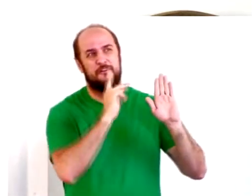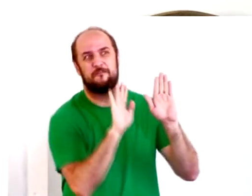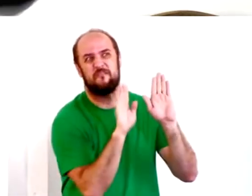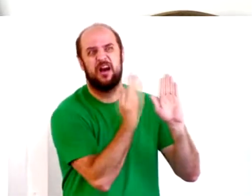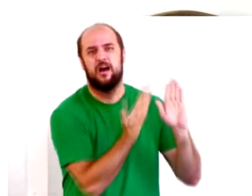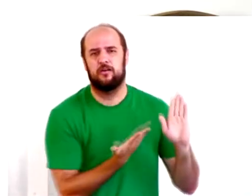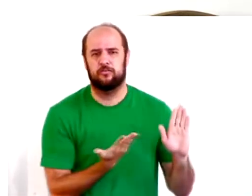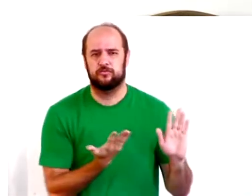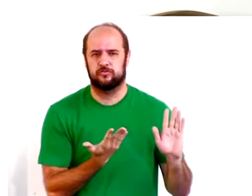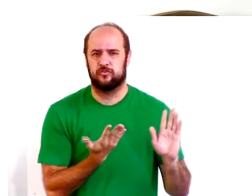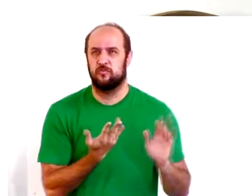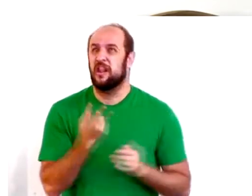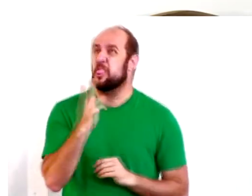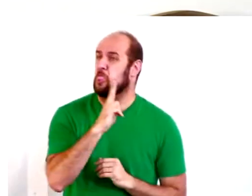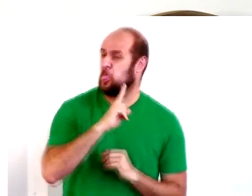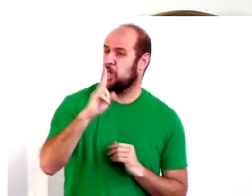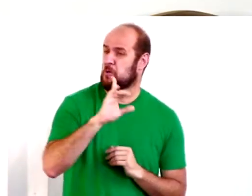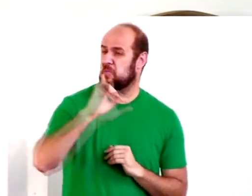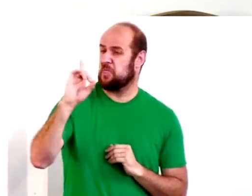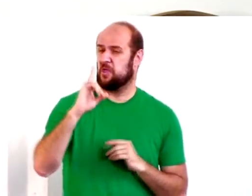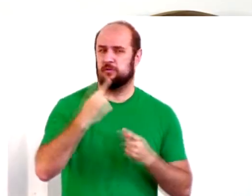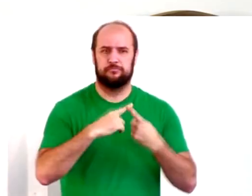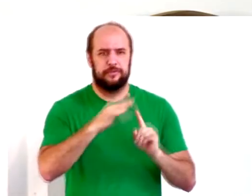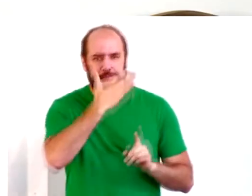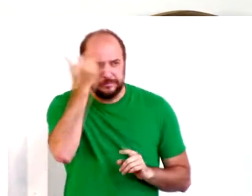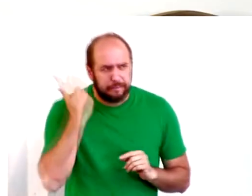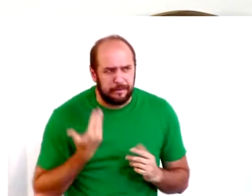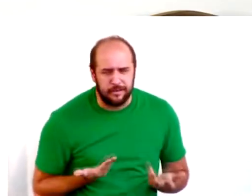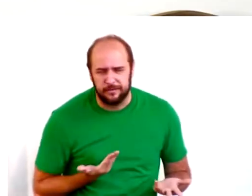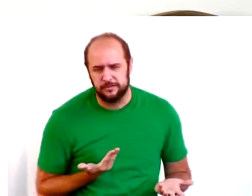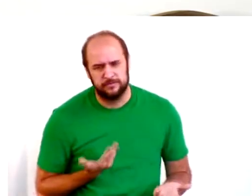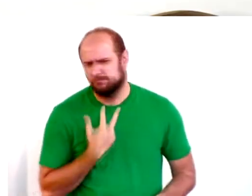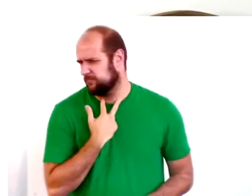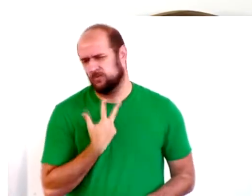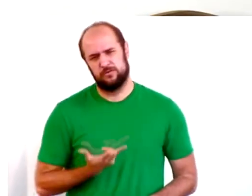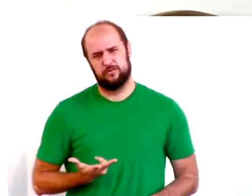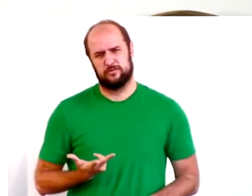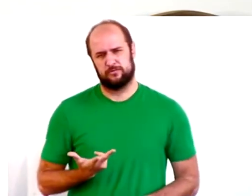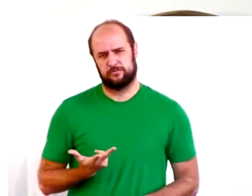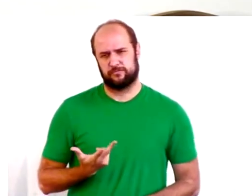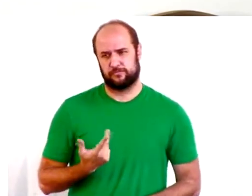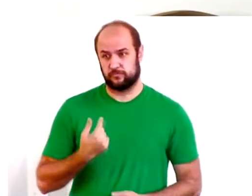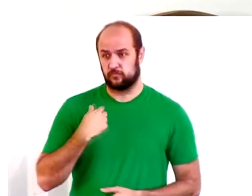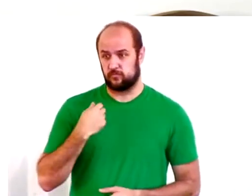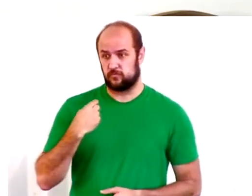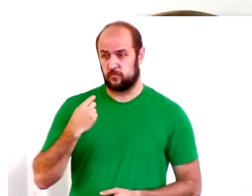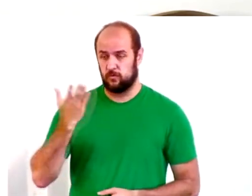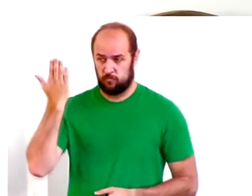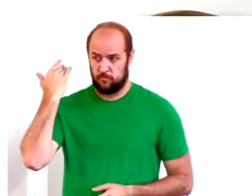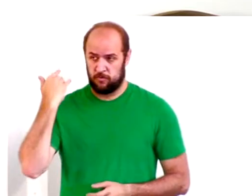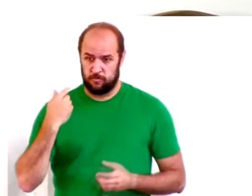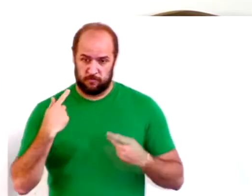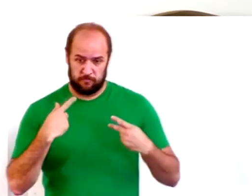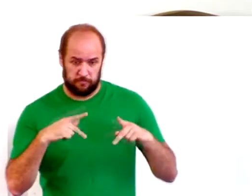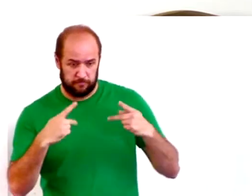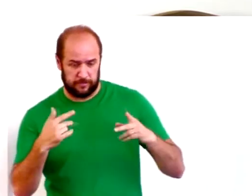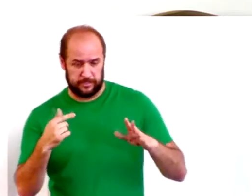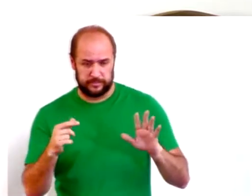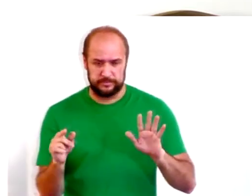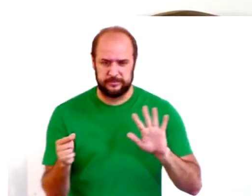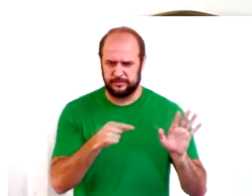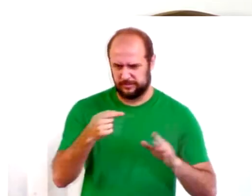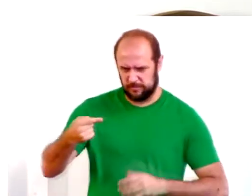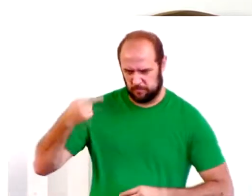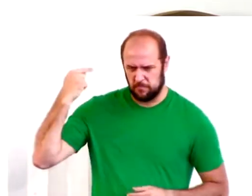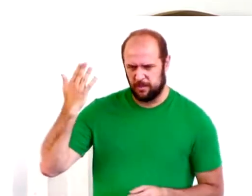trazer Deus para uma conversa e depois se esquecer. Eu disse isso na nossa aula de escola bíblica dominical, agora nessa semana